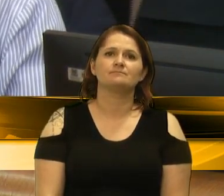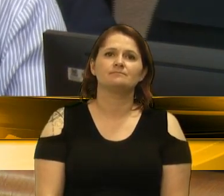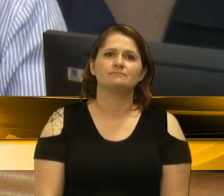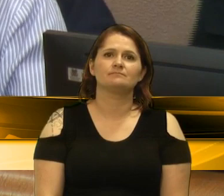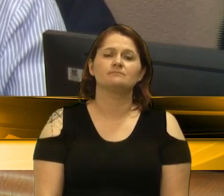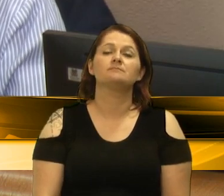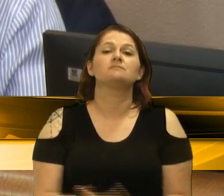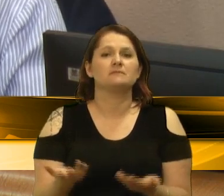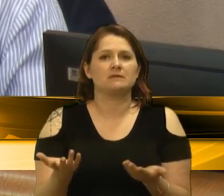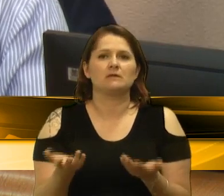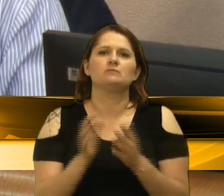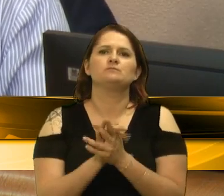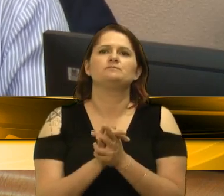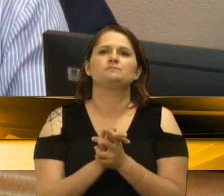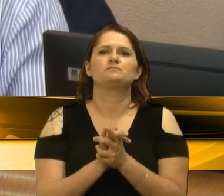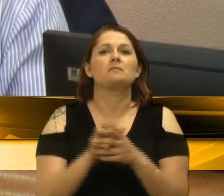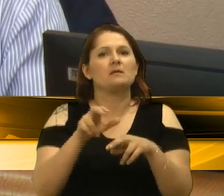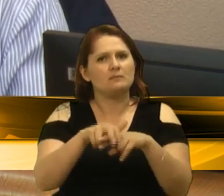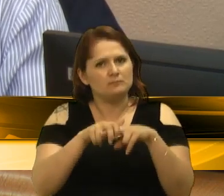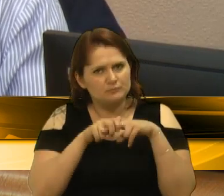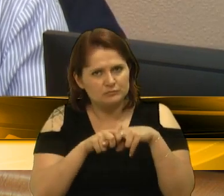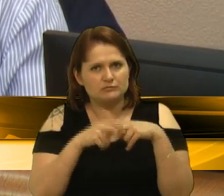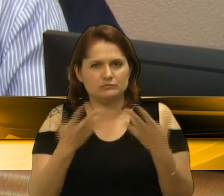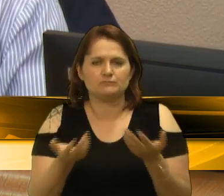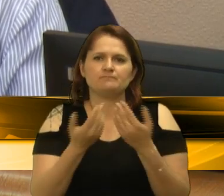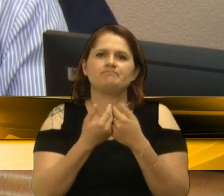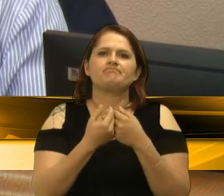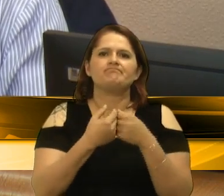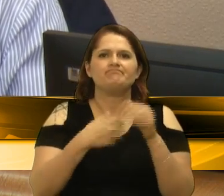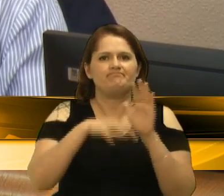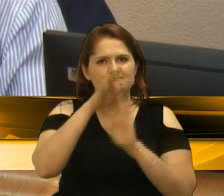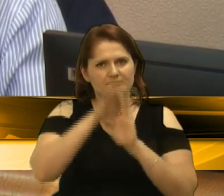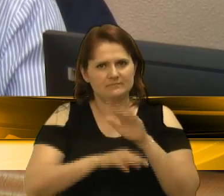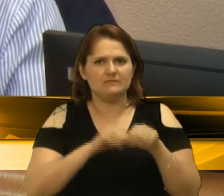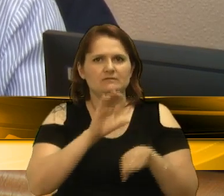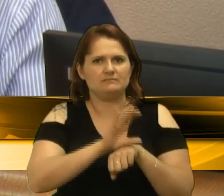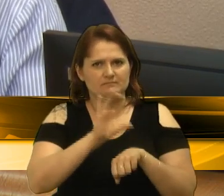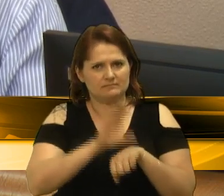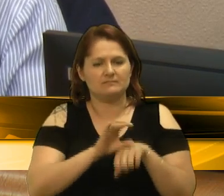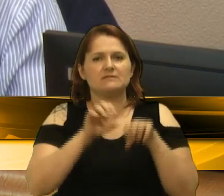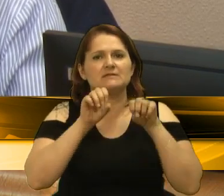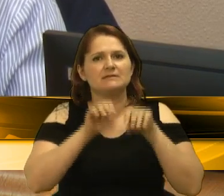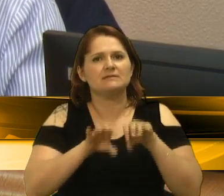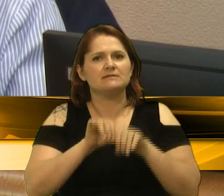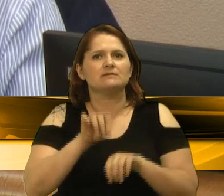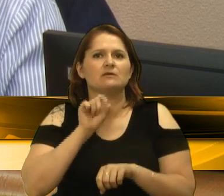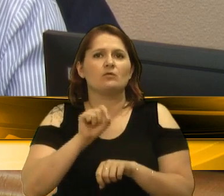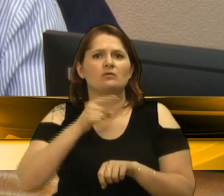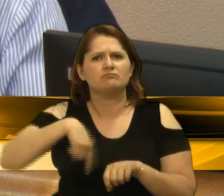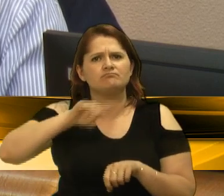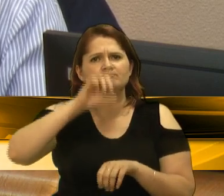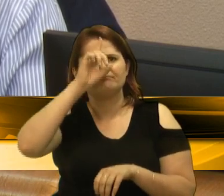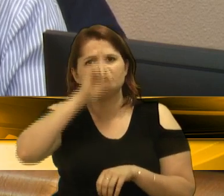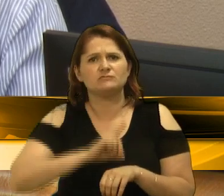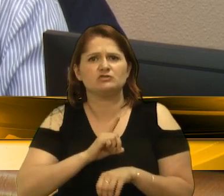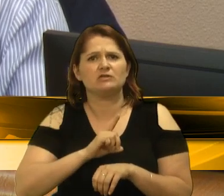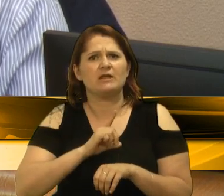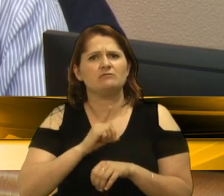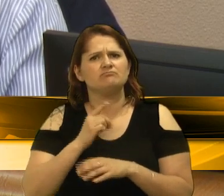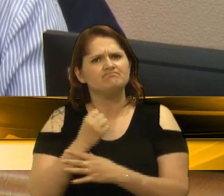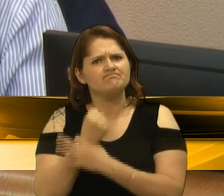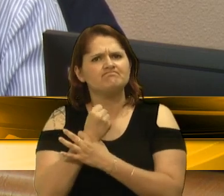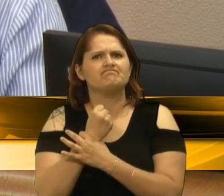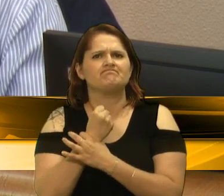Canotilho, nesse sentido, ensina que a compreensão da problemática das restrições de direitos e garantias fundamentais